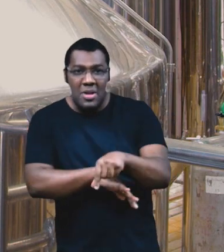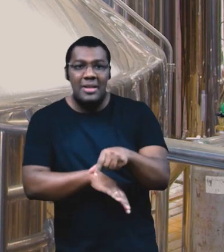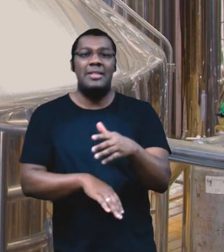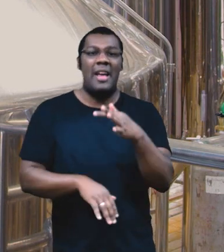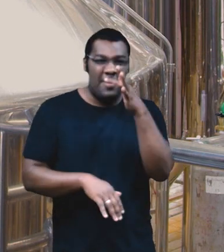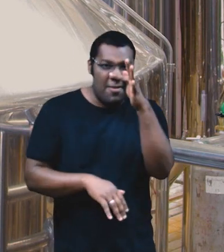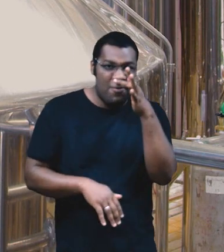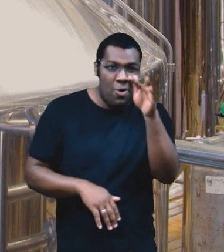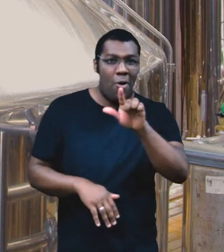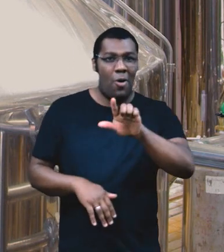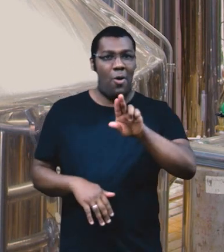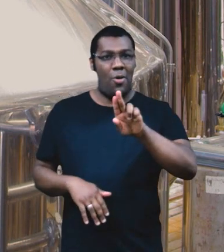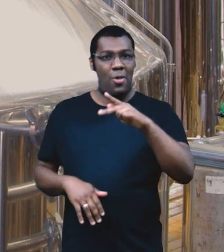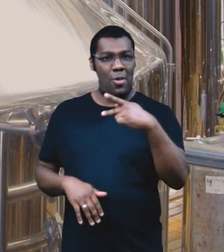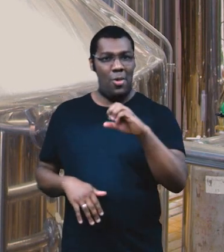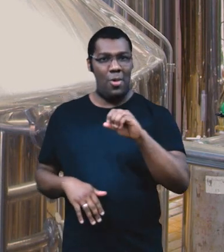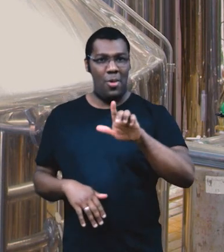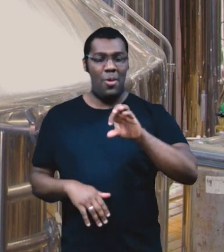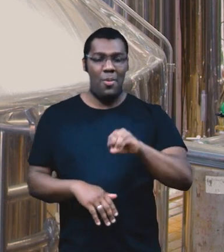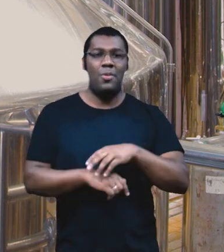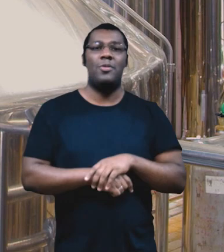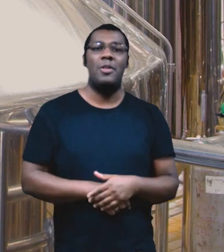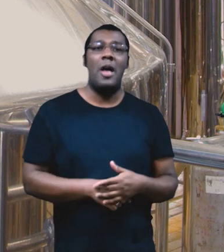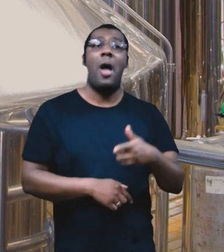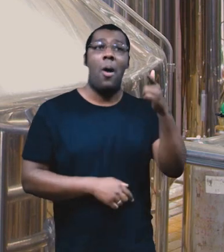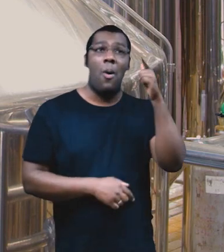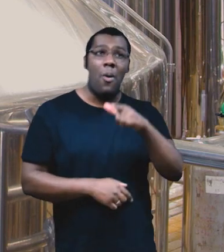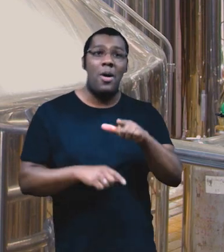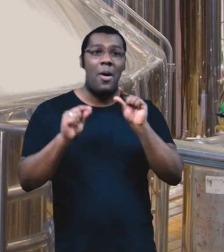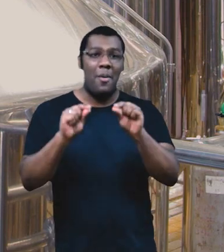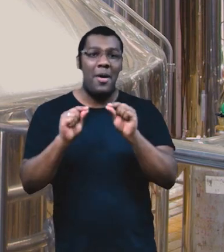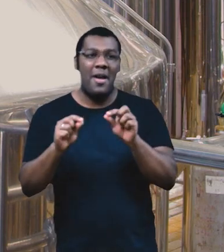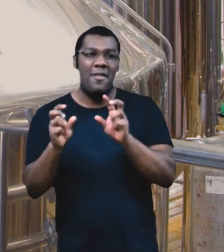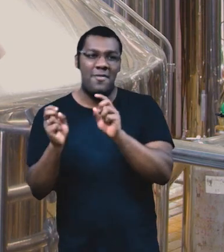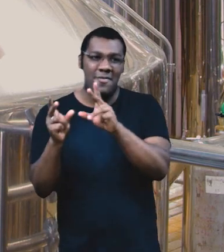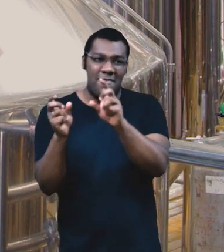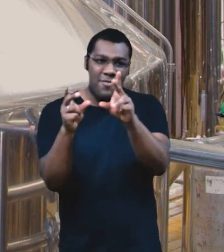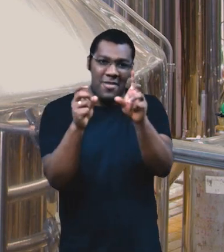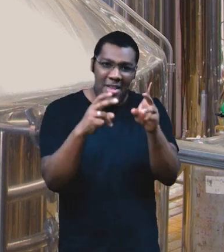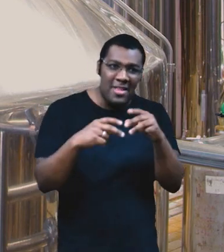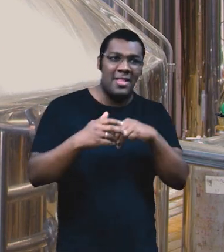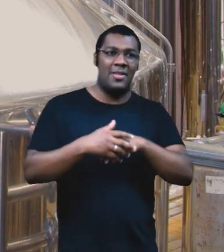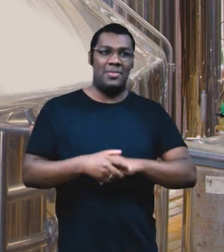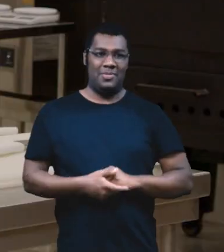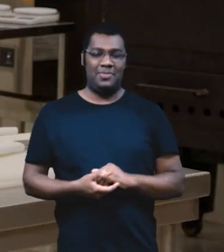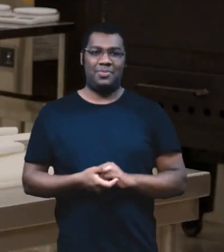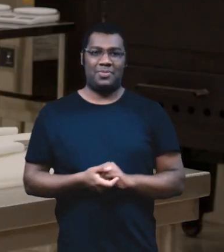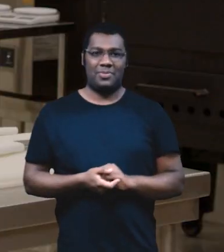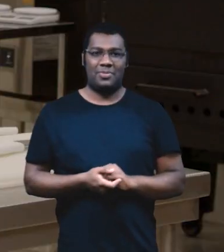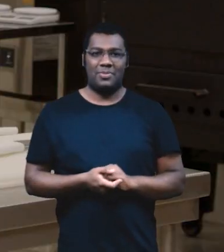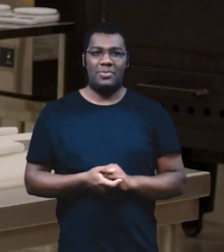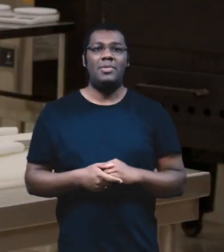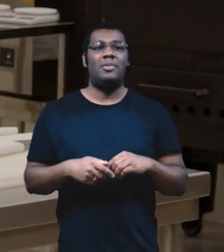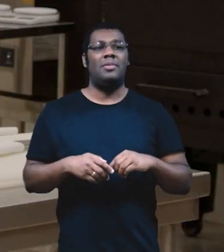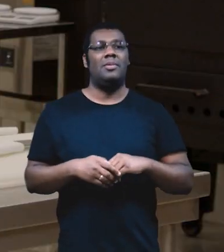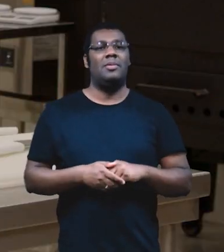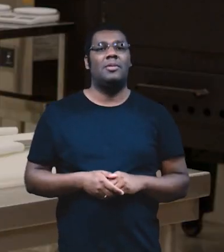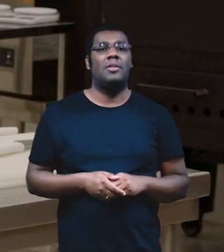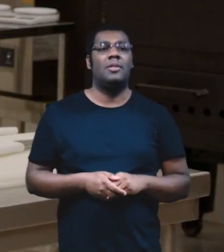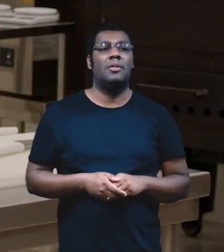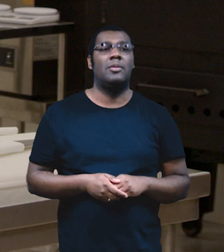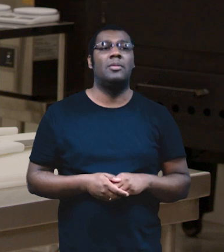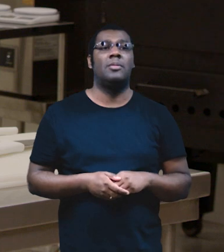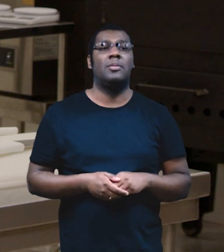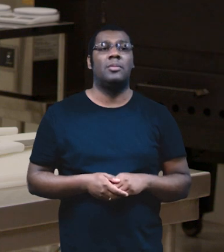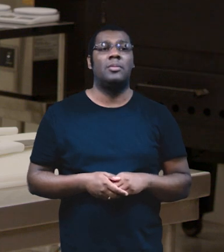mão de obra qualificada, a gente consegue fortificar essa base de insumos e cultura local. O Centro de Formação Tecnológica